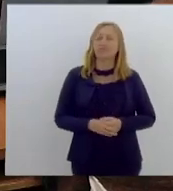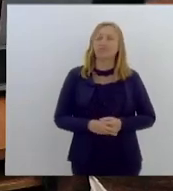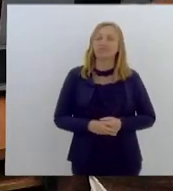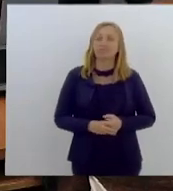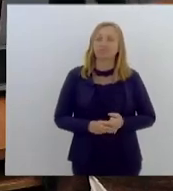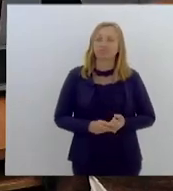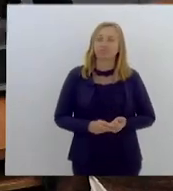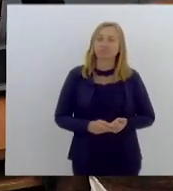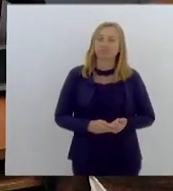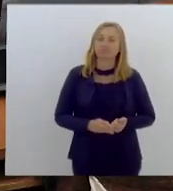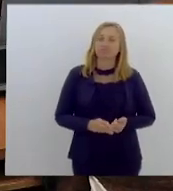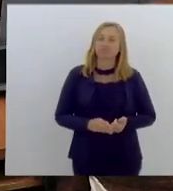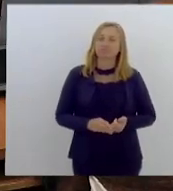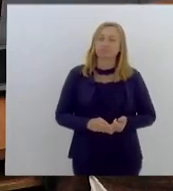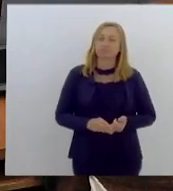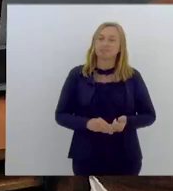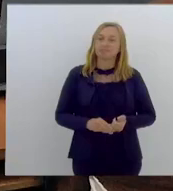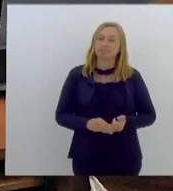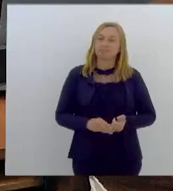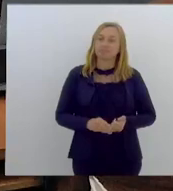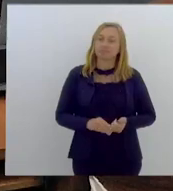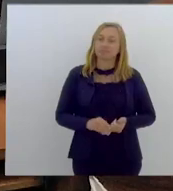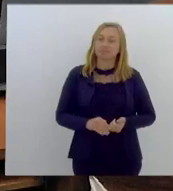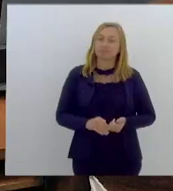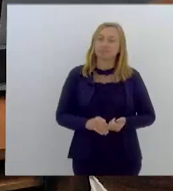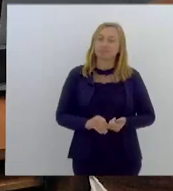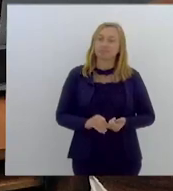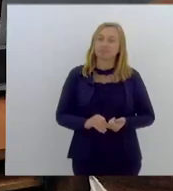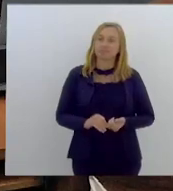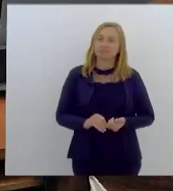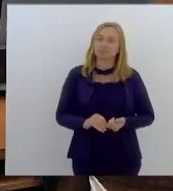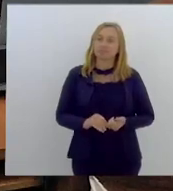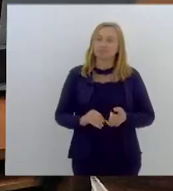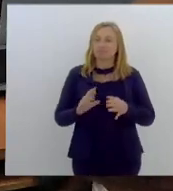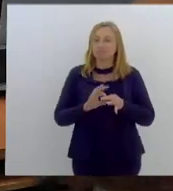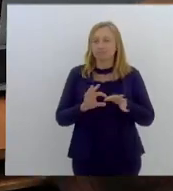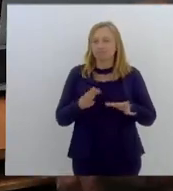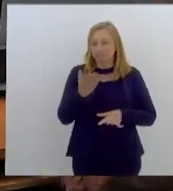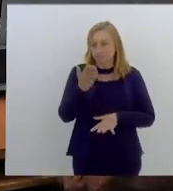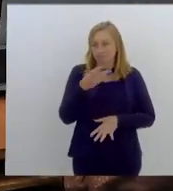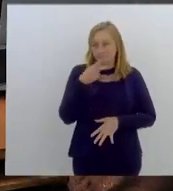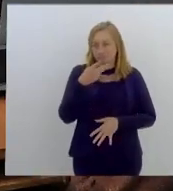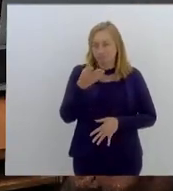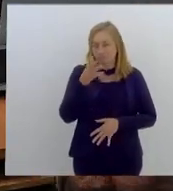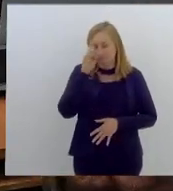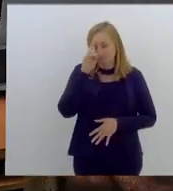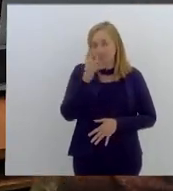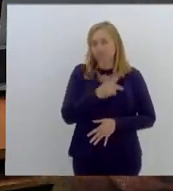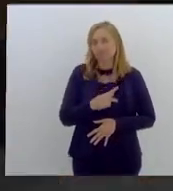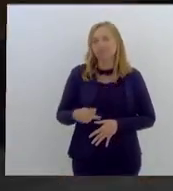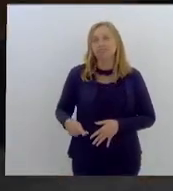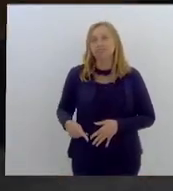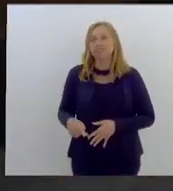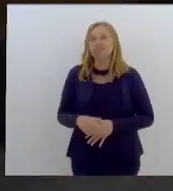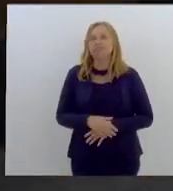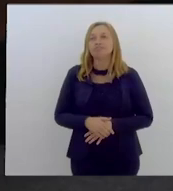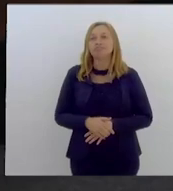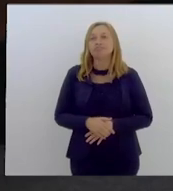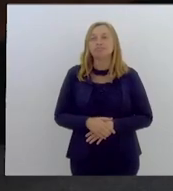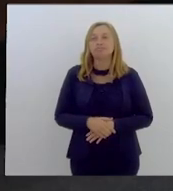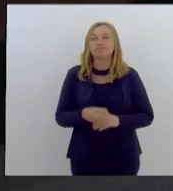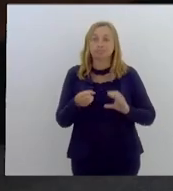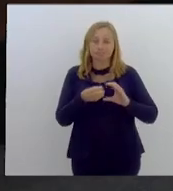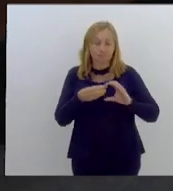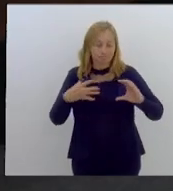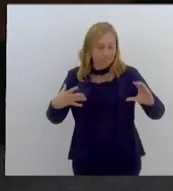É para Vossa Excelência, deixa o Chico falar, porque ele foi muito citado. E... Senhor presidente, uma